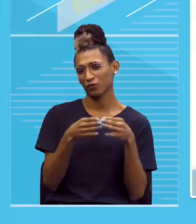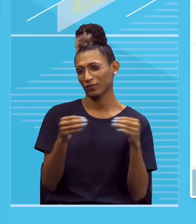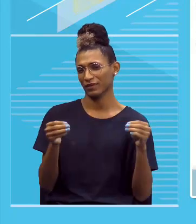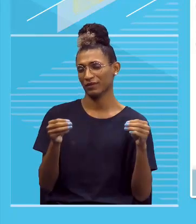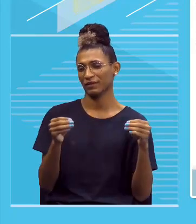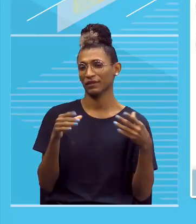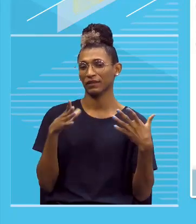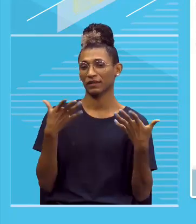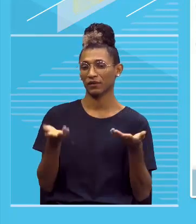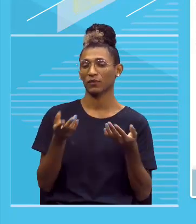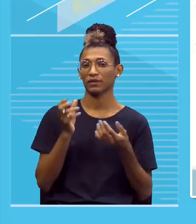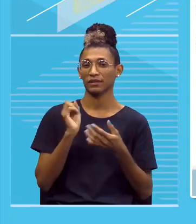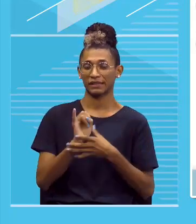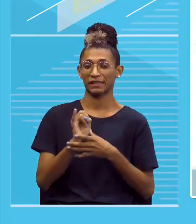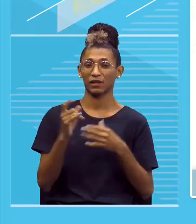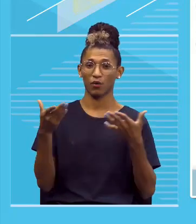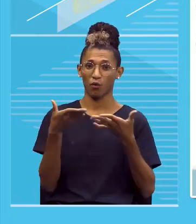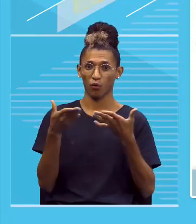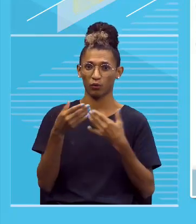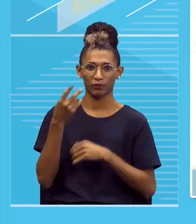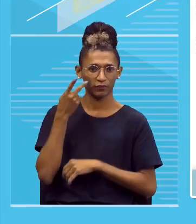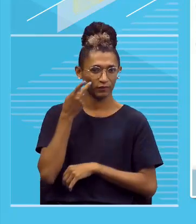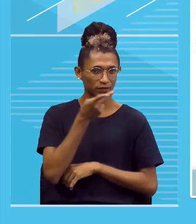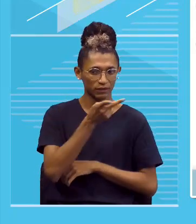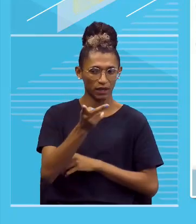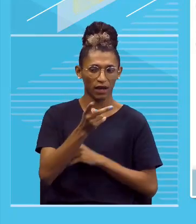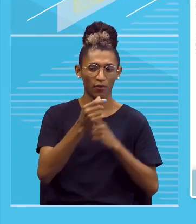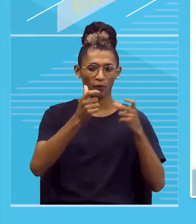se você foi em comunidades Rurais